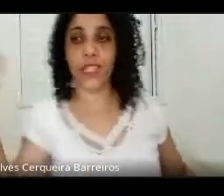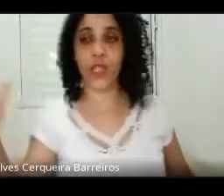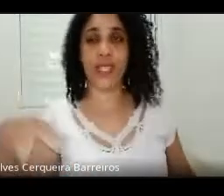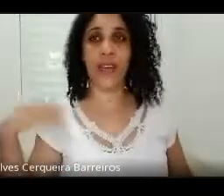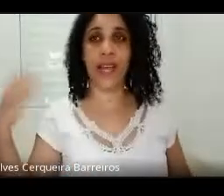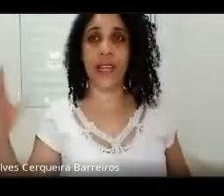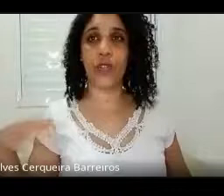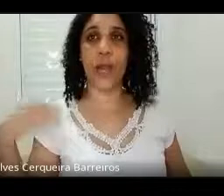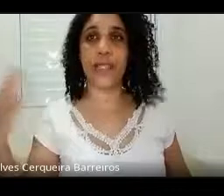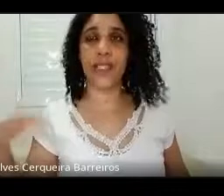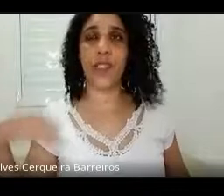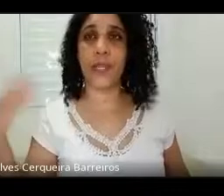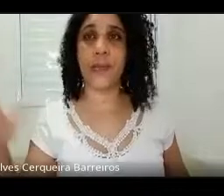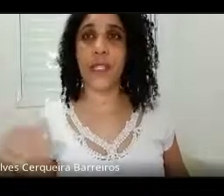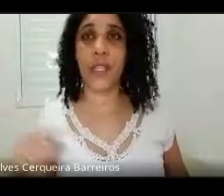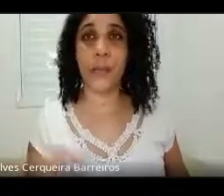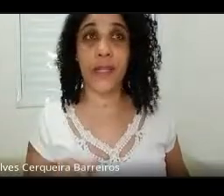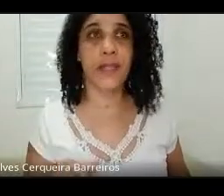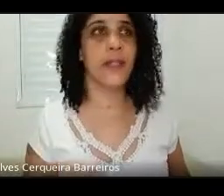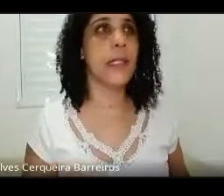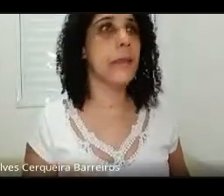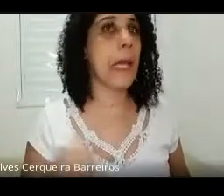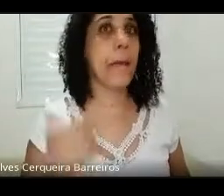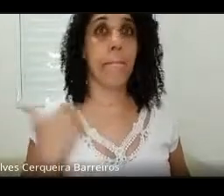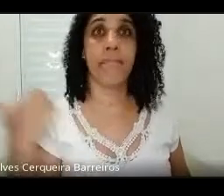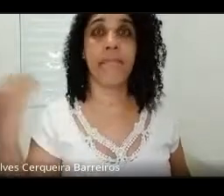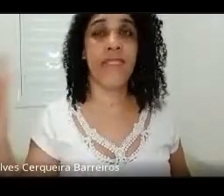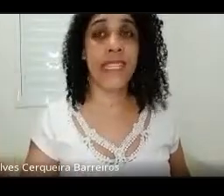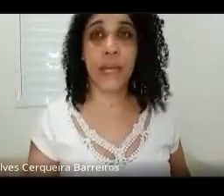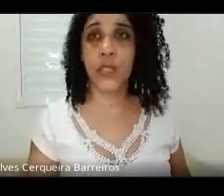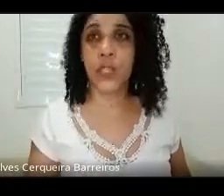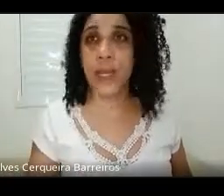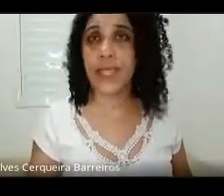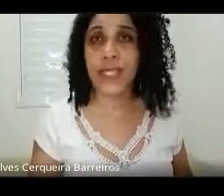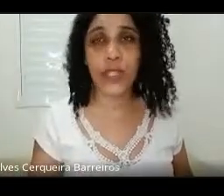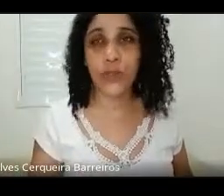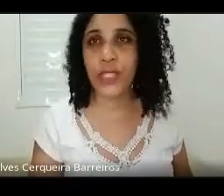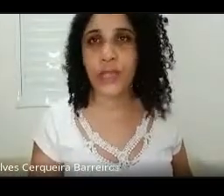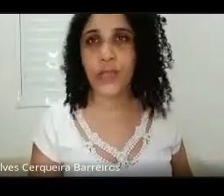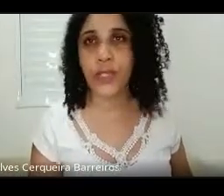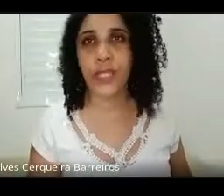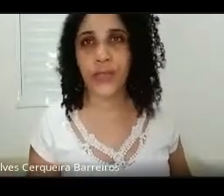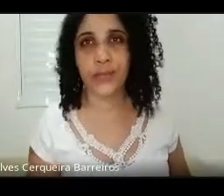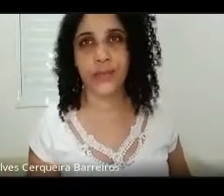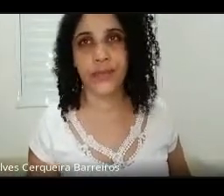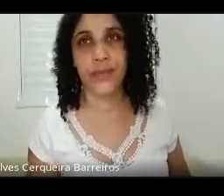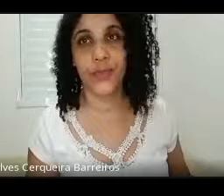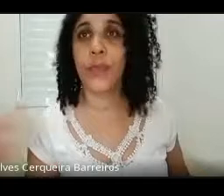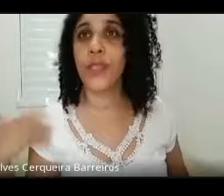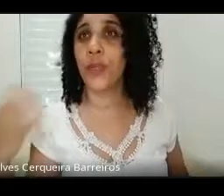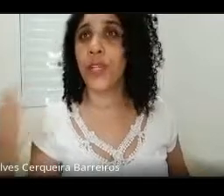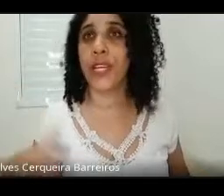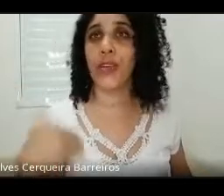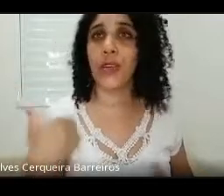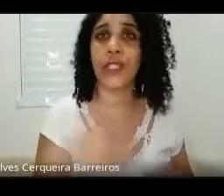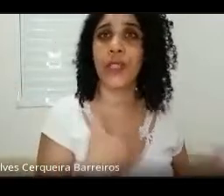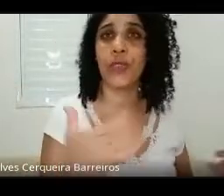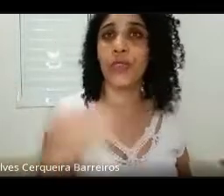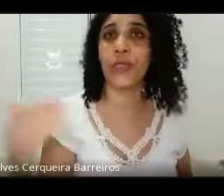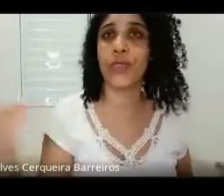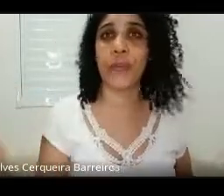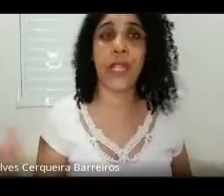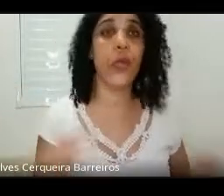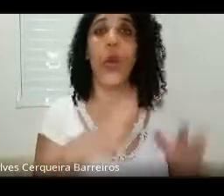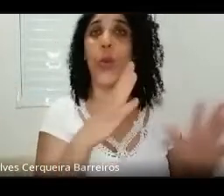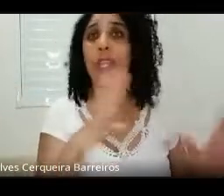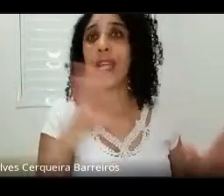o palestrante começa a falar, né? Os países que estão participando das Olimpíadas. Vai ter muitos países ali que eu não vou saber o sinal. Justamente porque é uma coisa que eu não